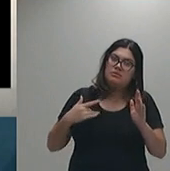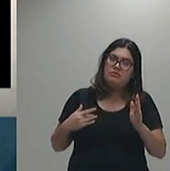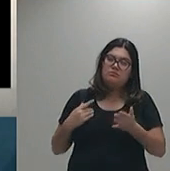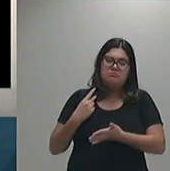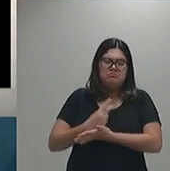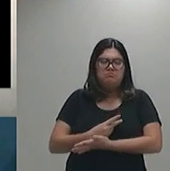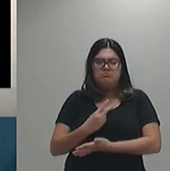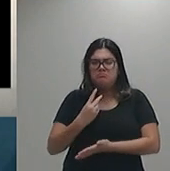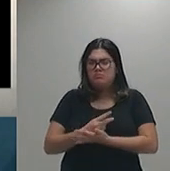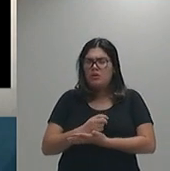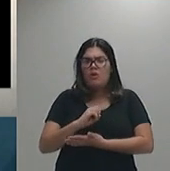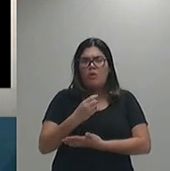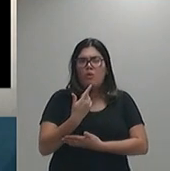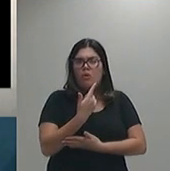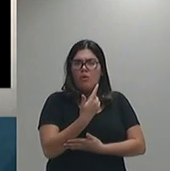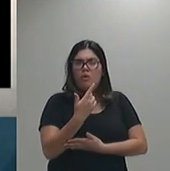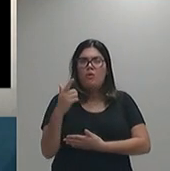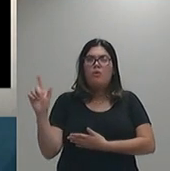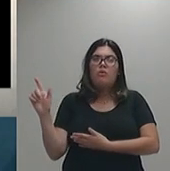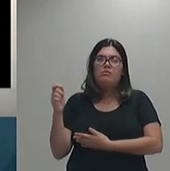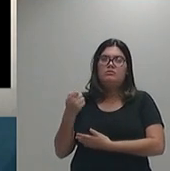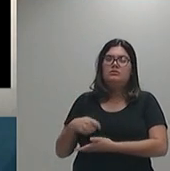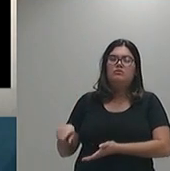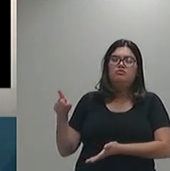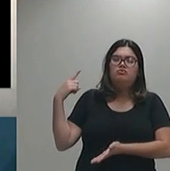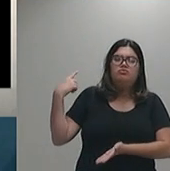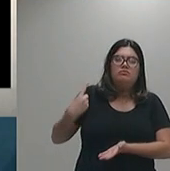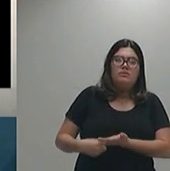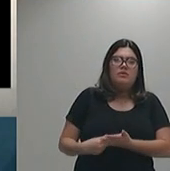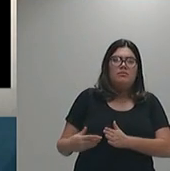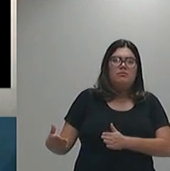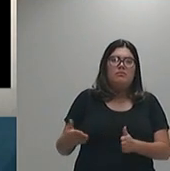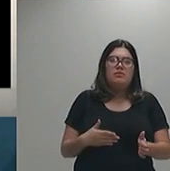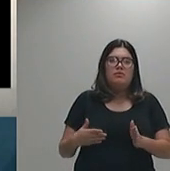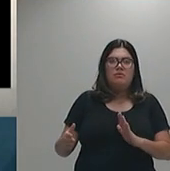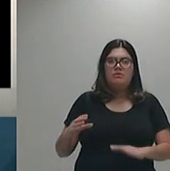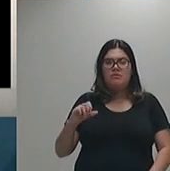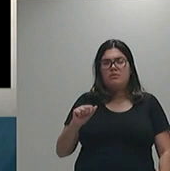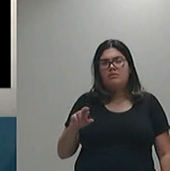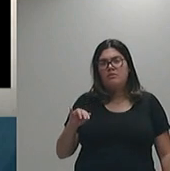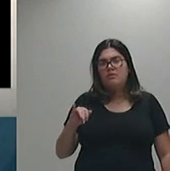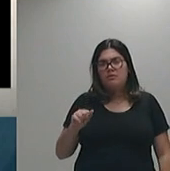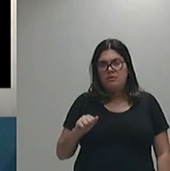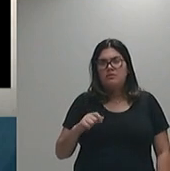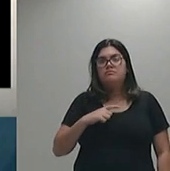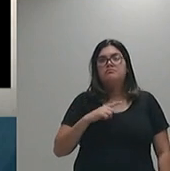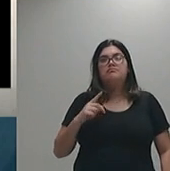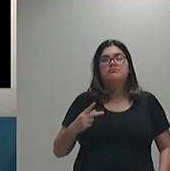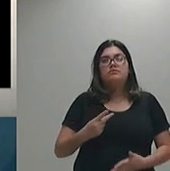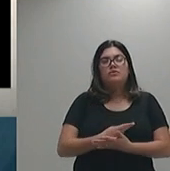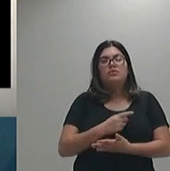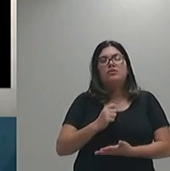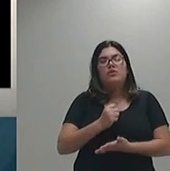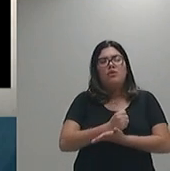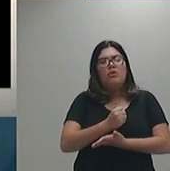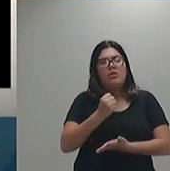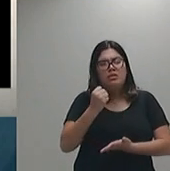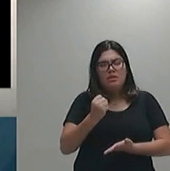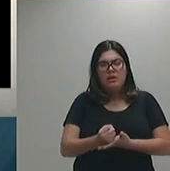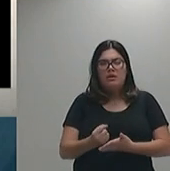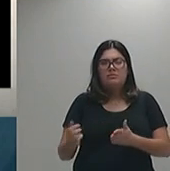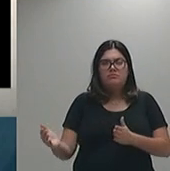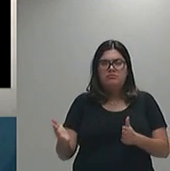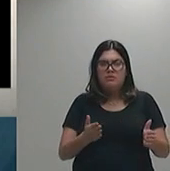operadora sem ter que cumprir prazo de carência ou sem estar sujeito ao contrato parcial temporário